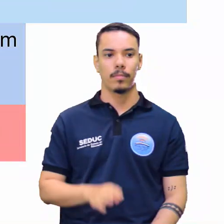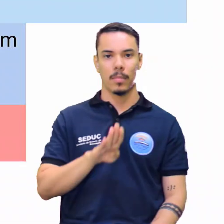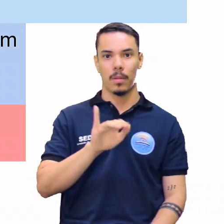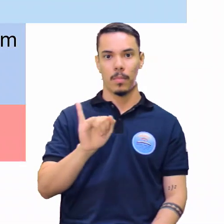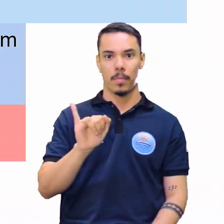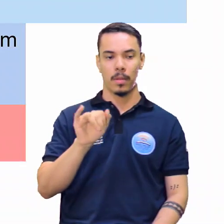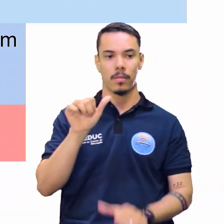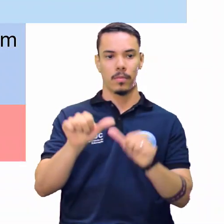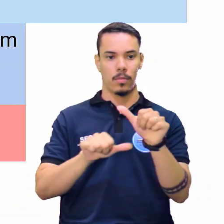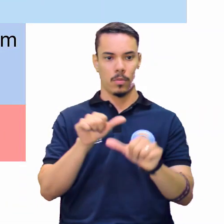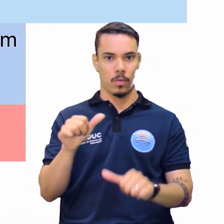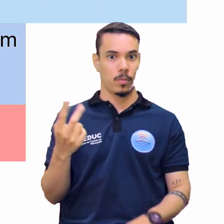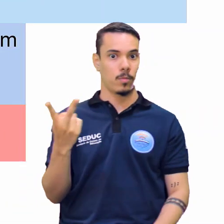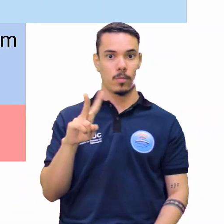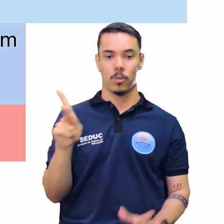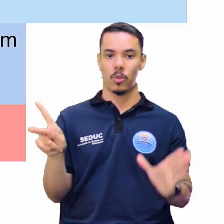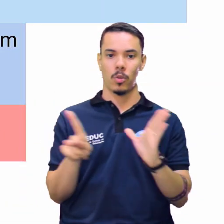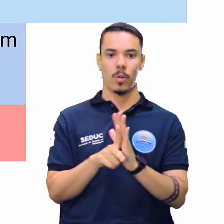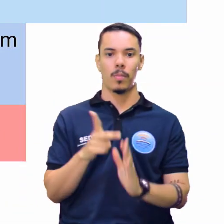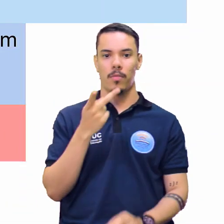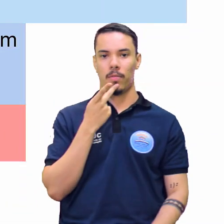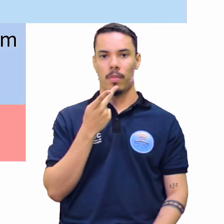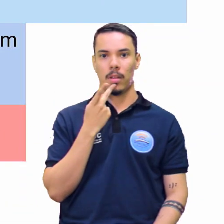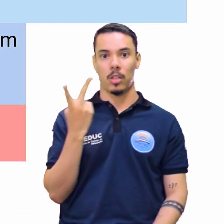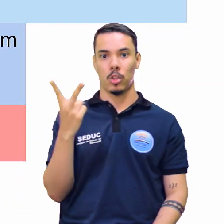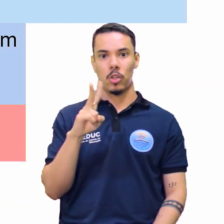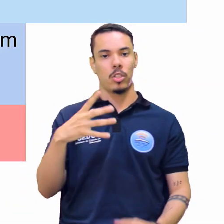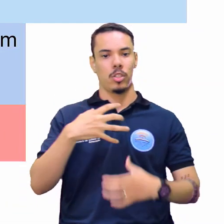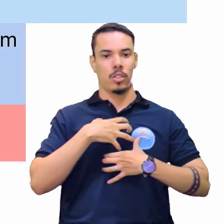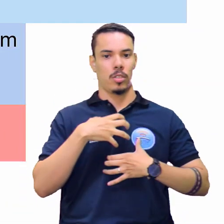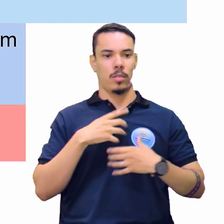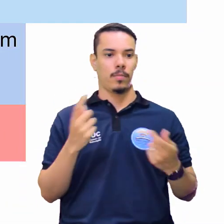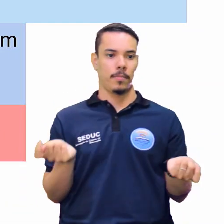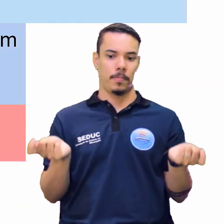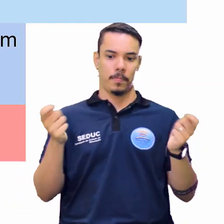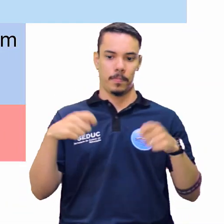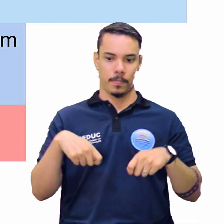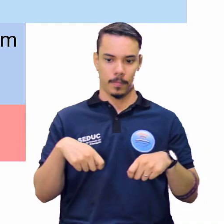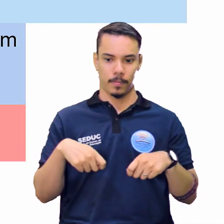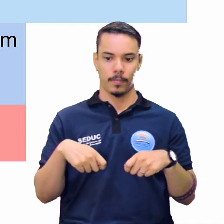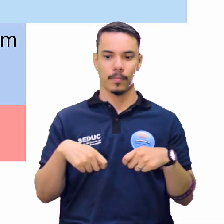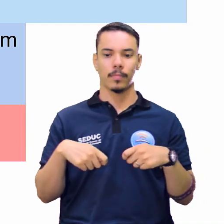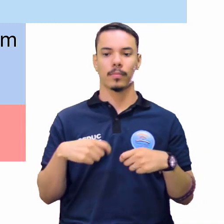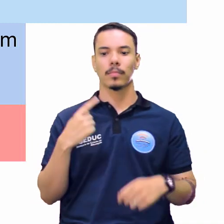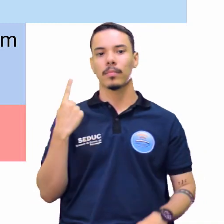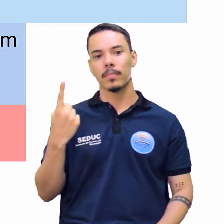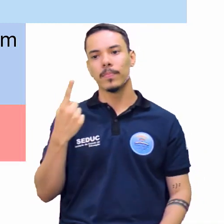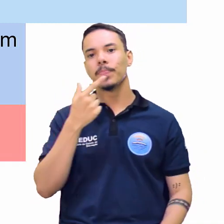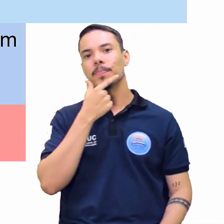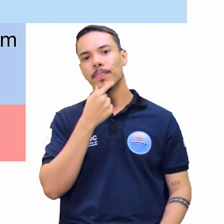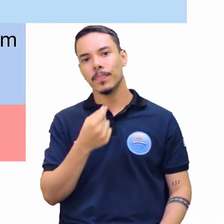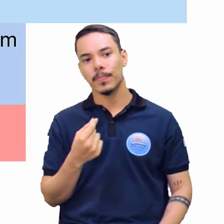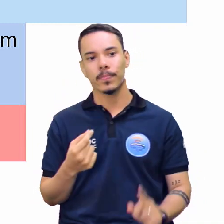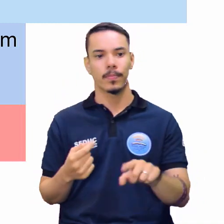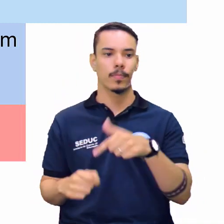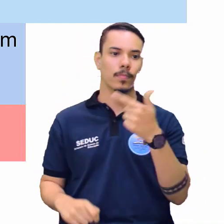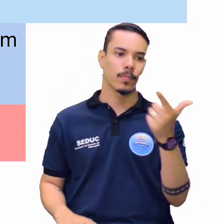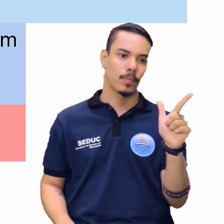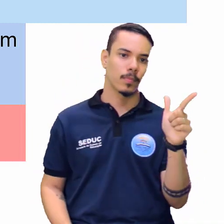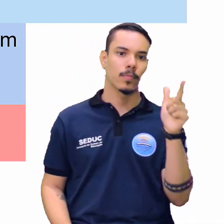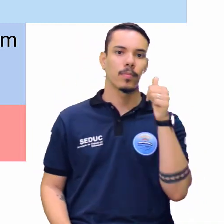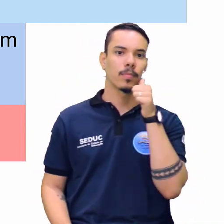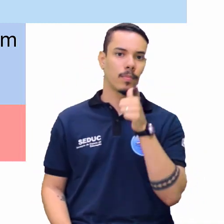biformes ó o próprio nome já diz duas formas né Essa forma uma forma para o masculino e uma